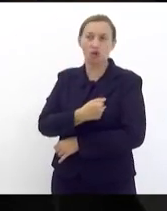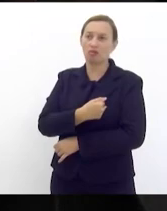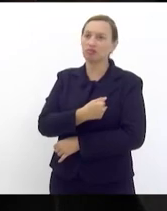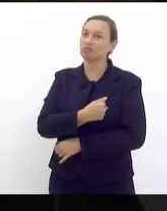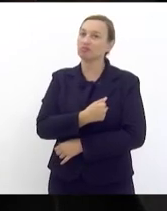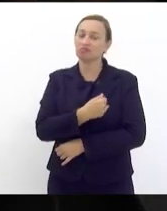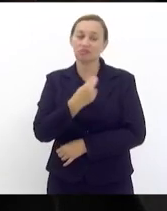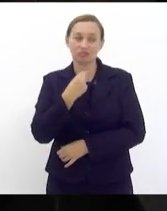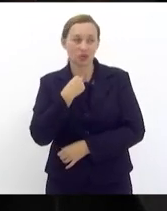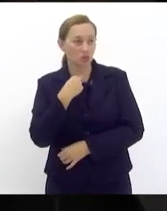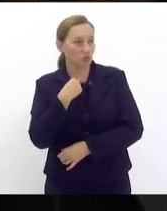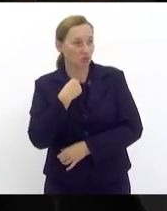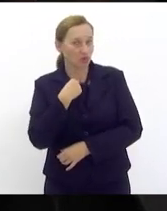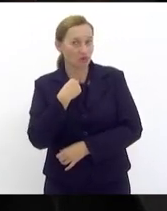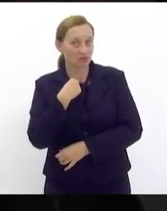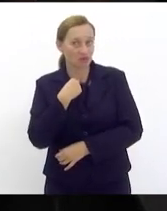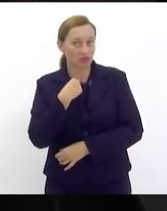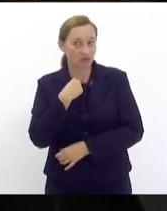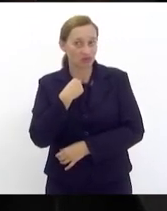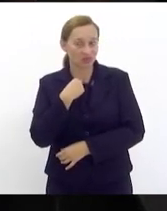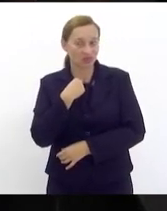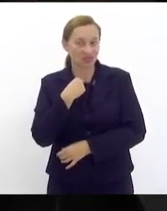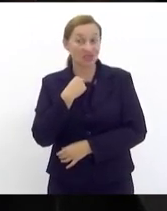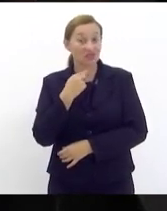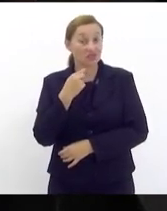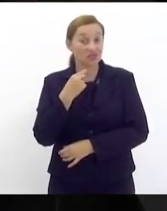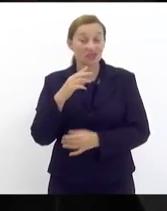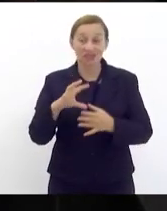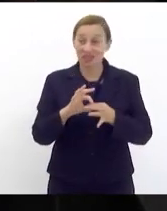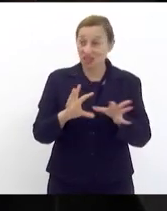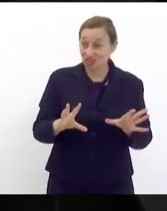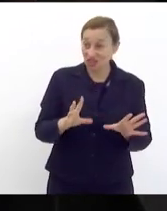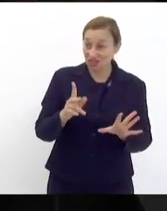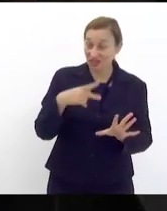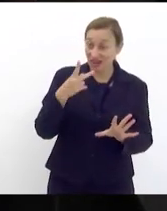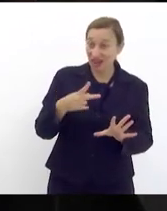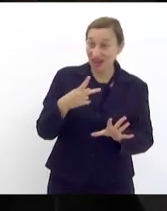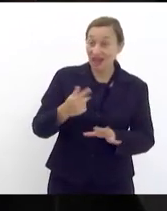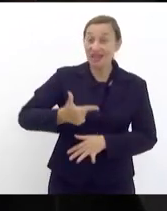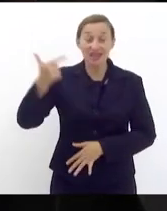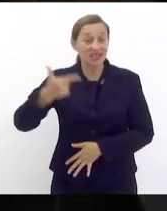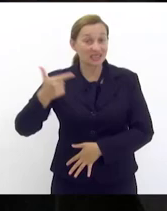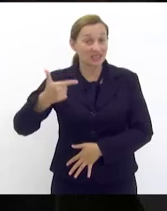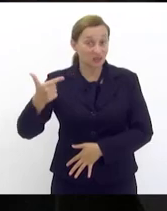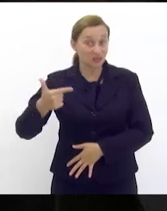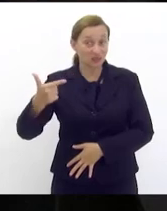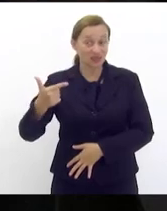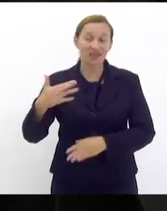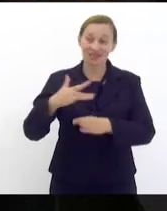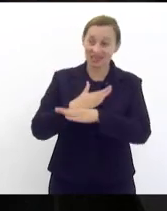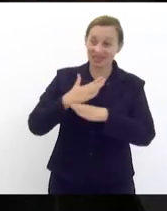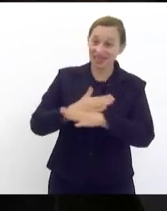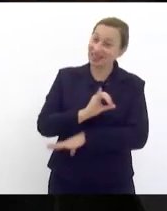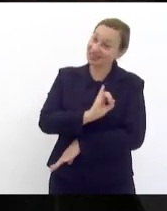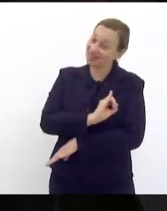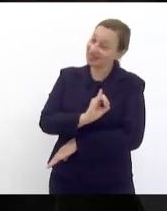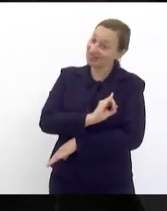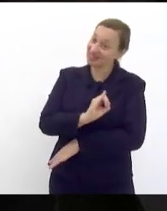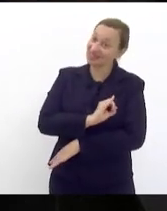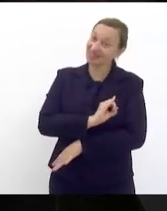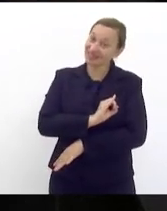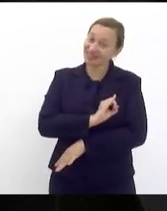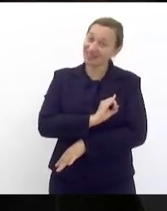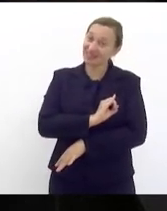negar. Mas que a segunda cidade do coração é Itaguaí. Então tá bom. Não posso negar que a sua